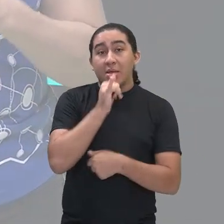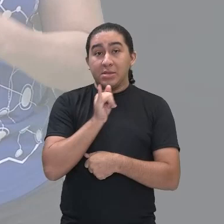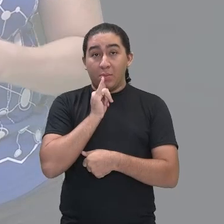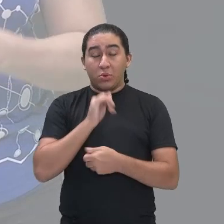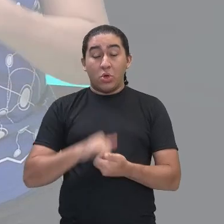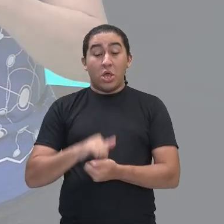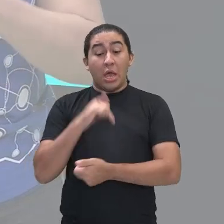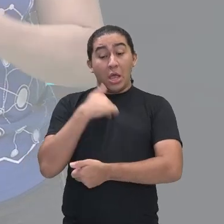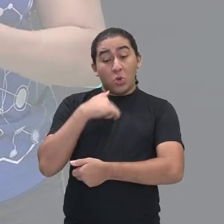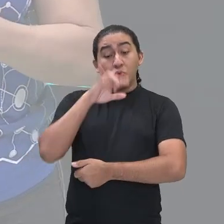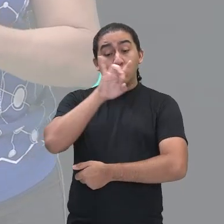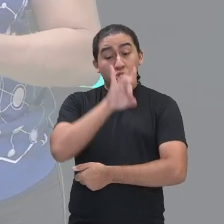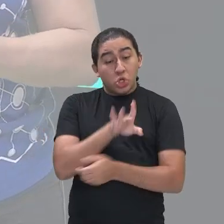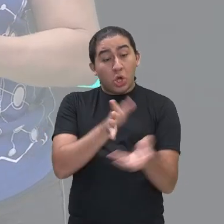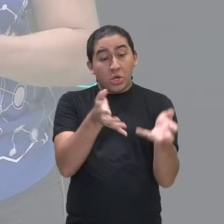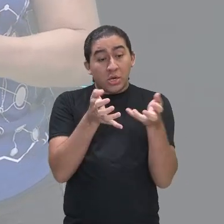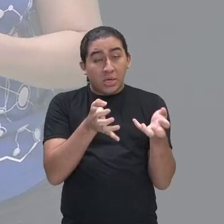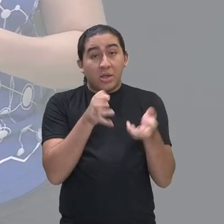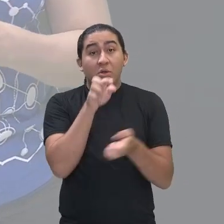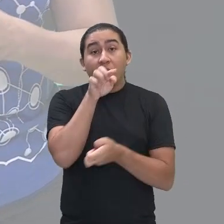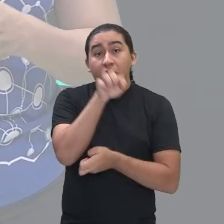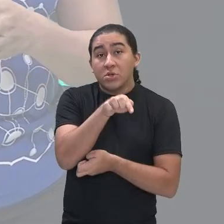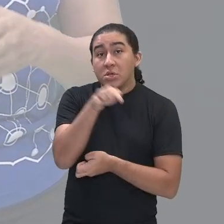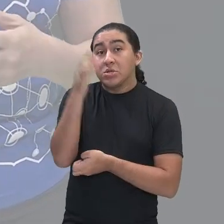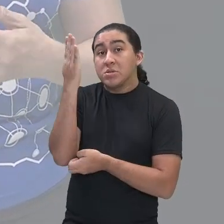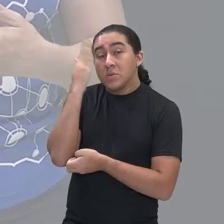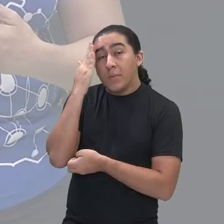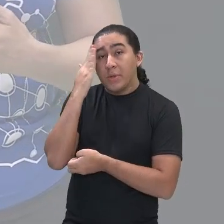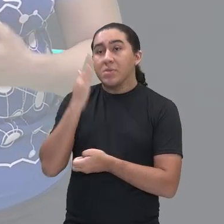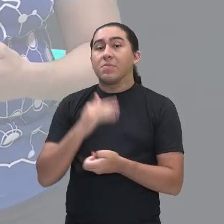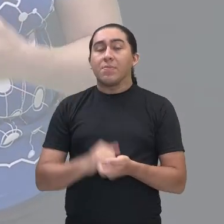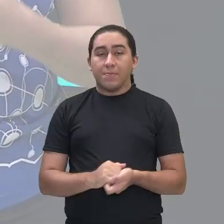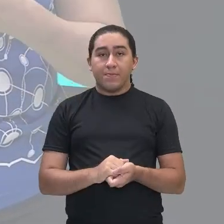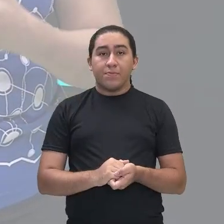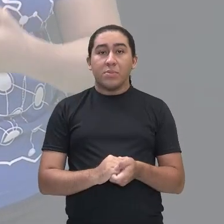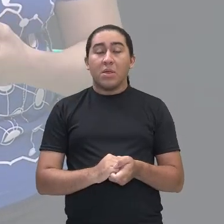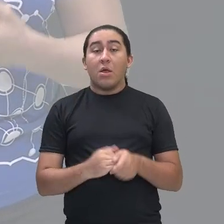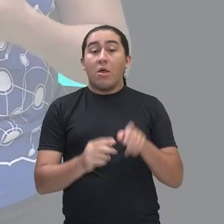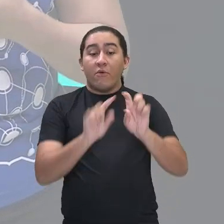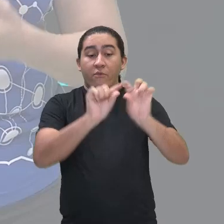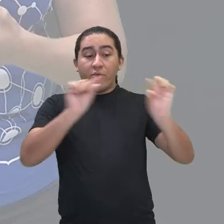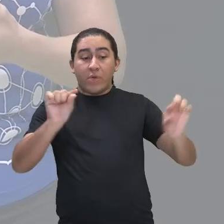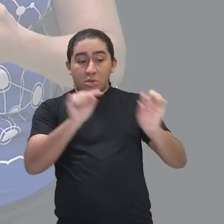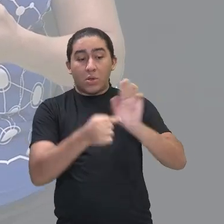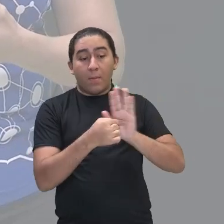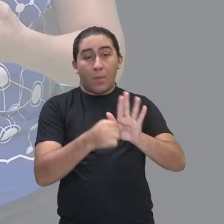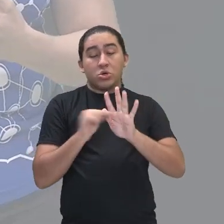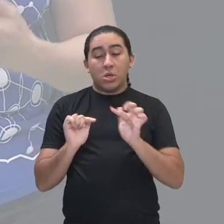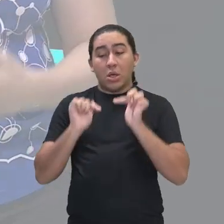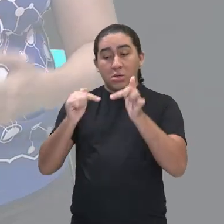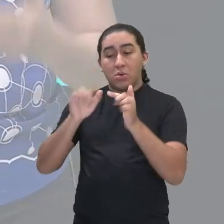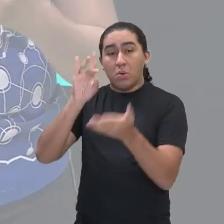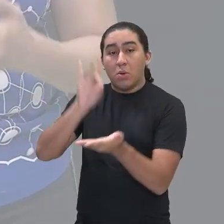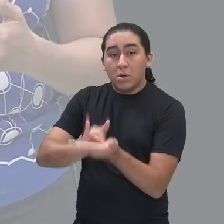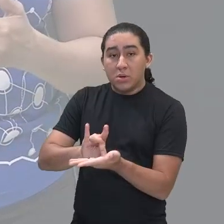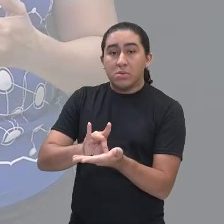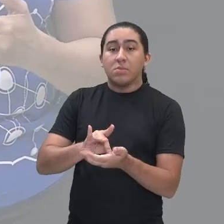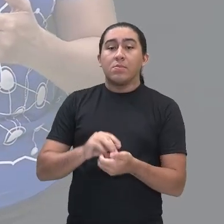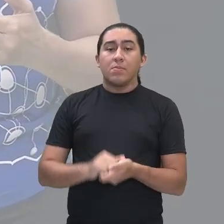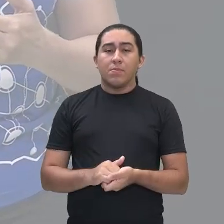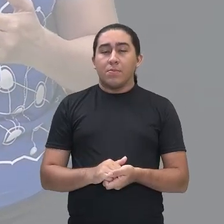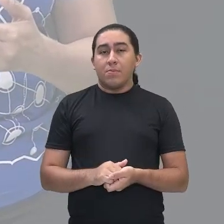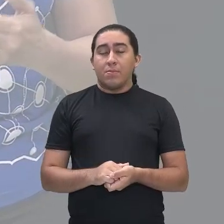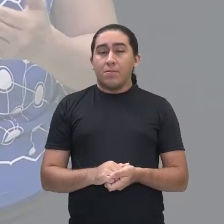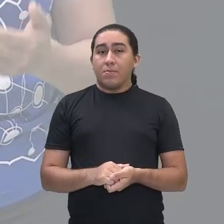apenas queria que você soubesse. Versos que indicam ações concretas, né? Então, quando a gente